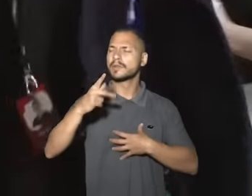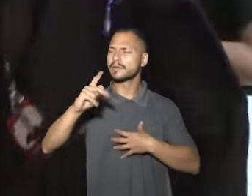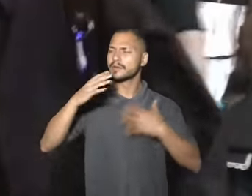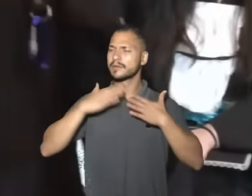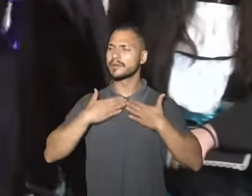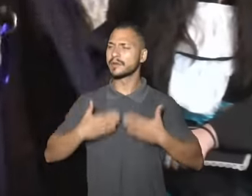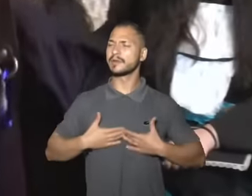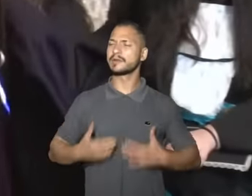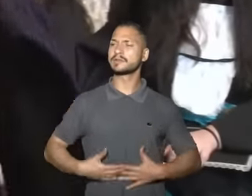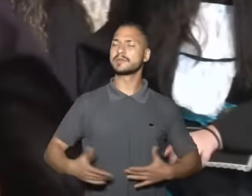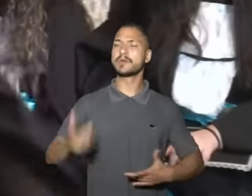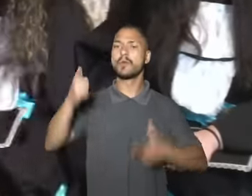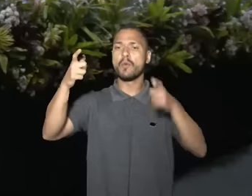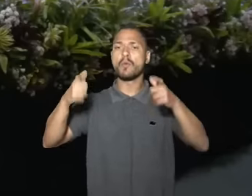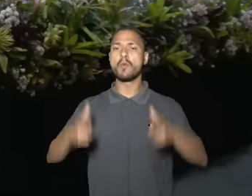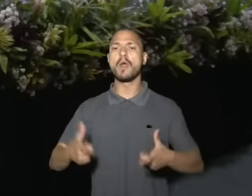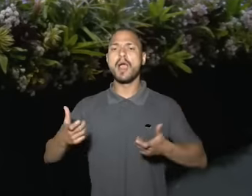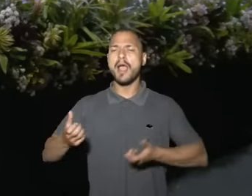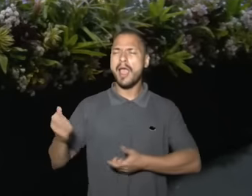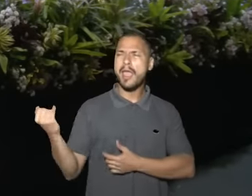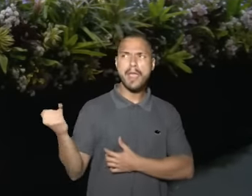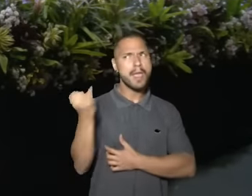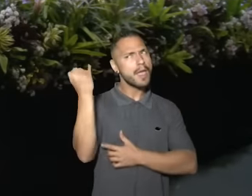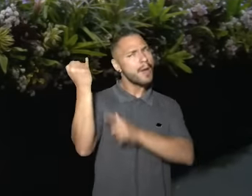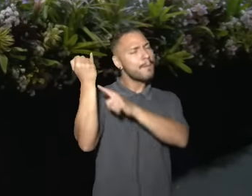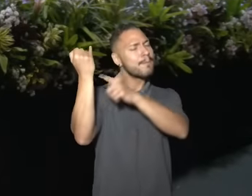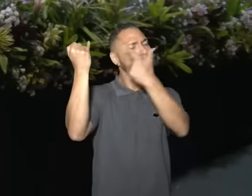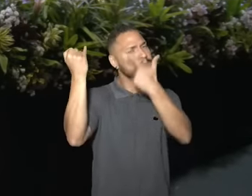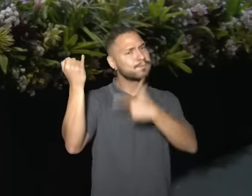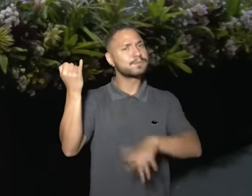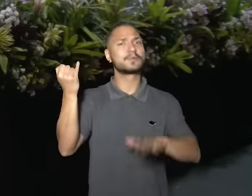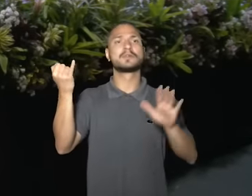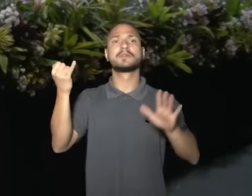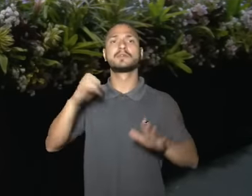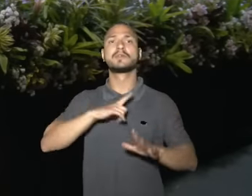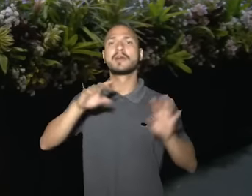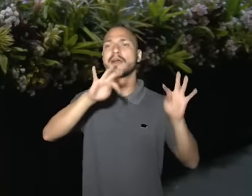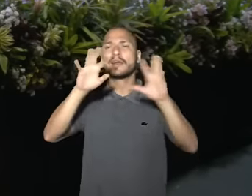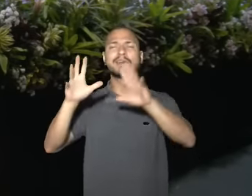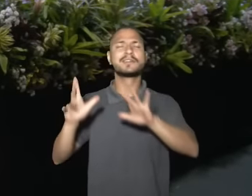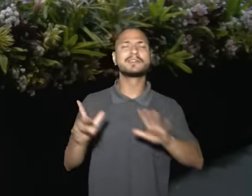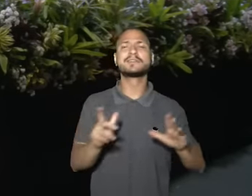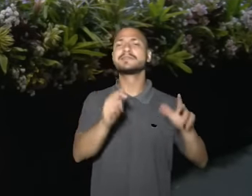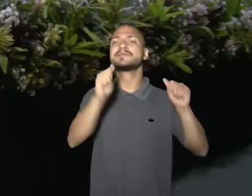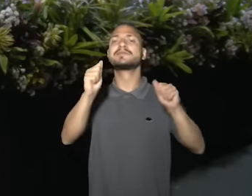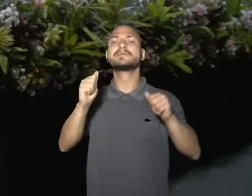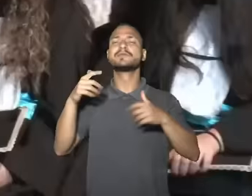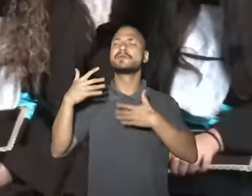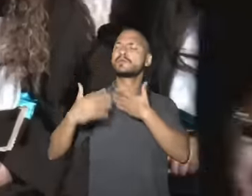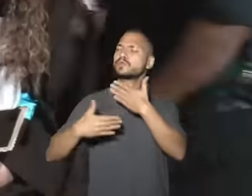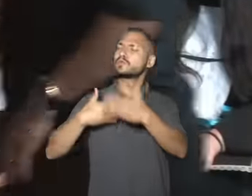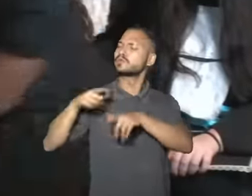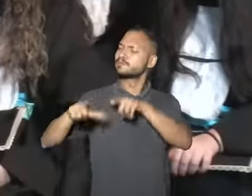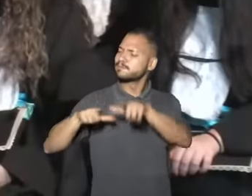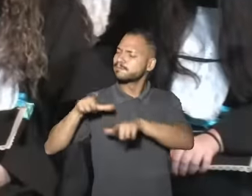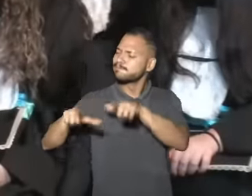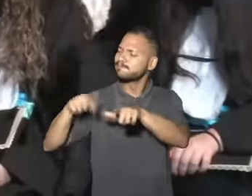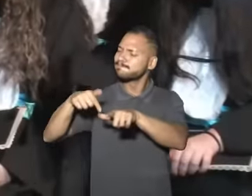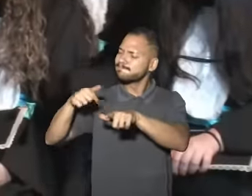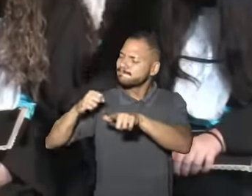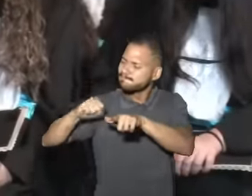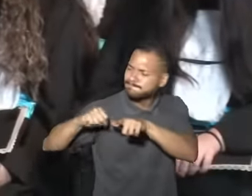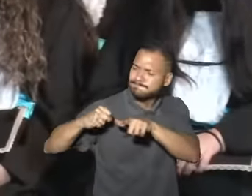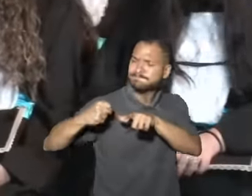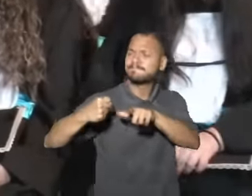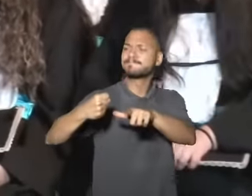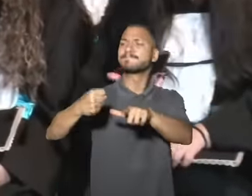amor é sagrado e o fruto do trabalho é mais